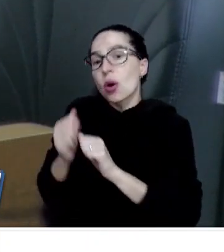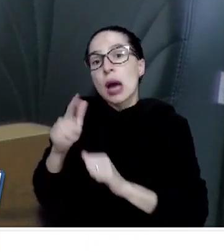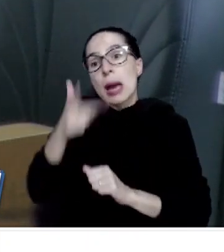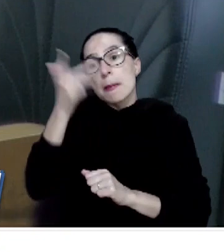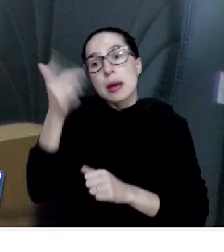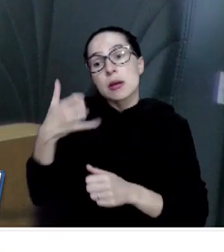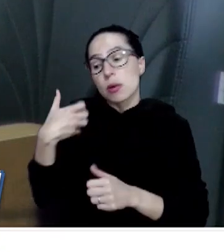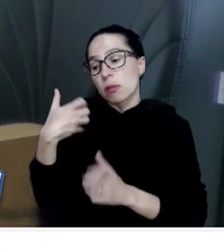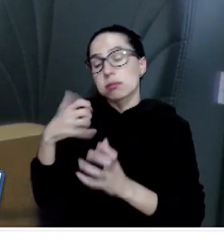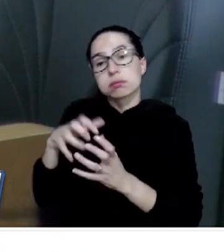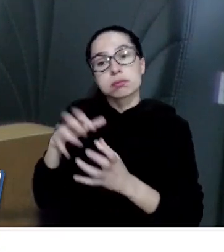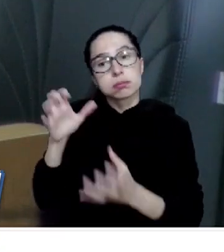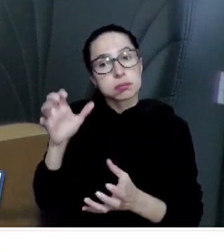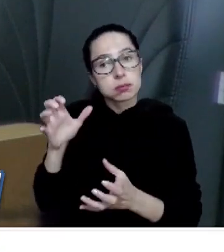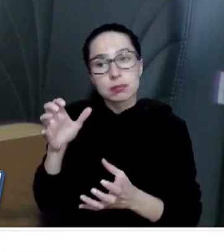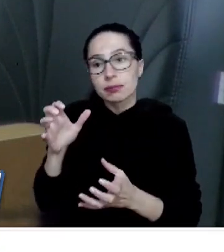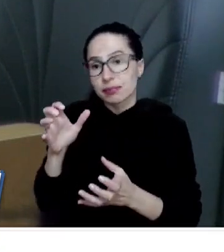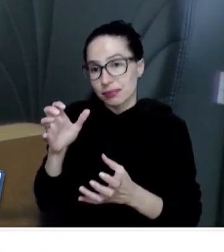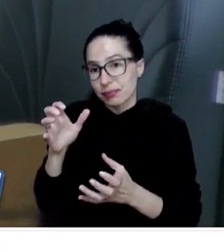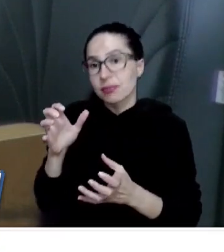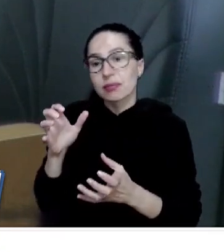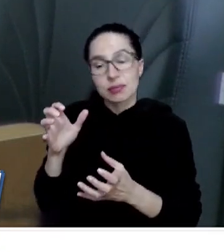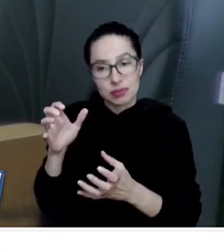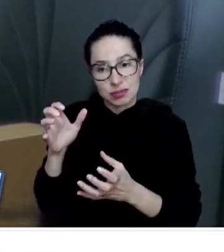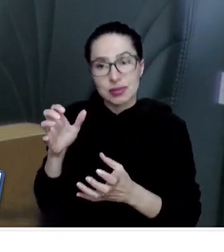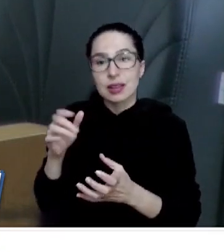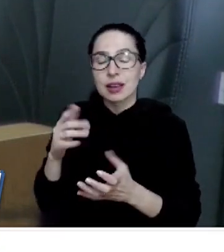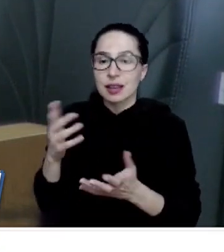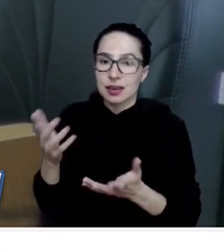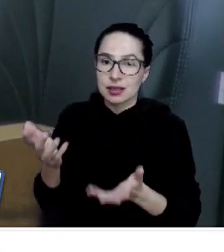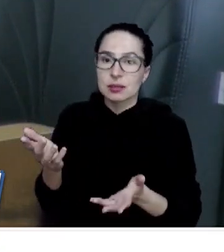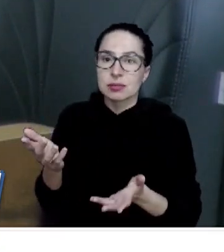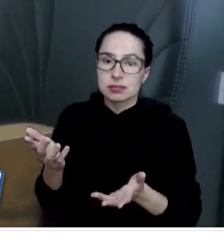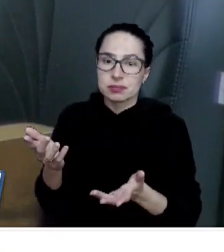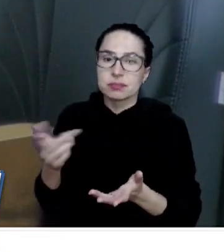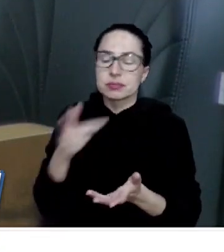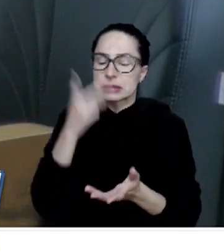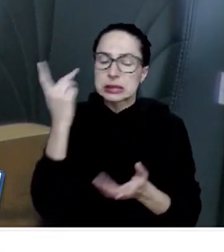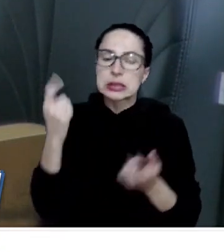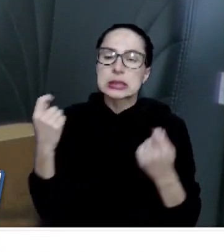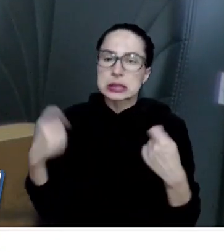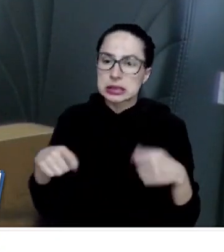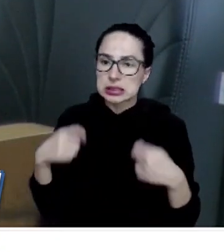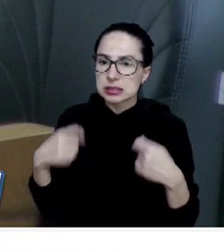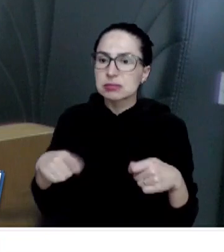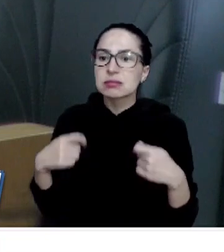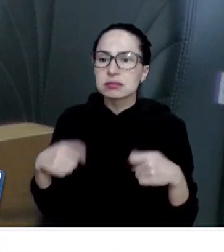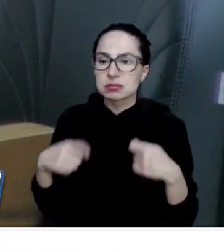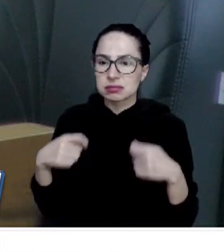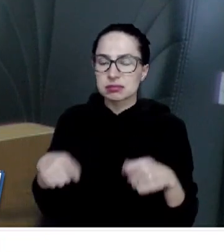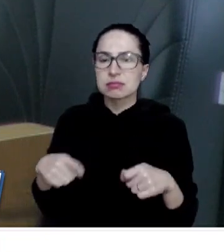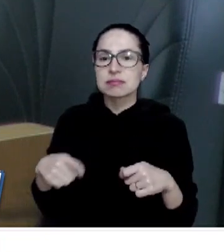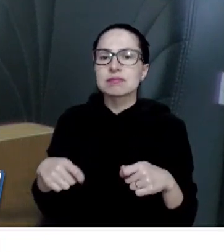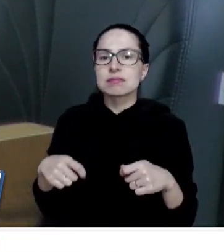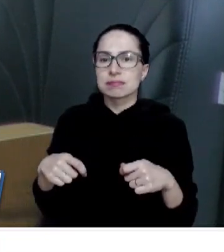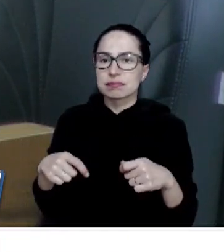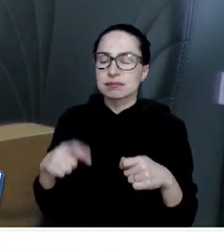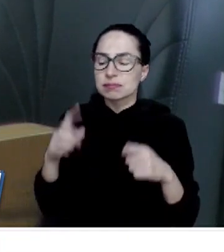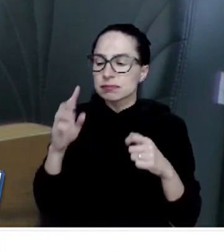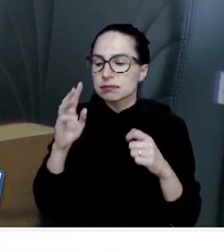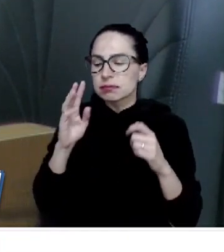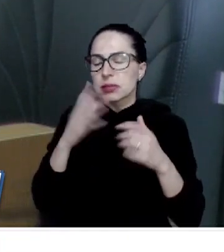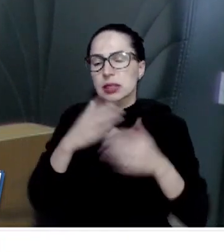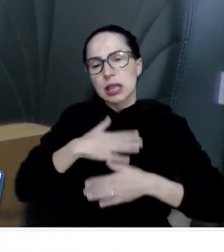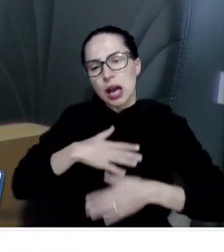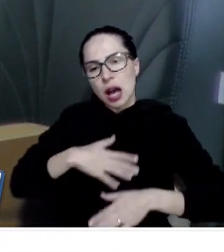de idade avançada. Então, o pessoal precisa de ter o devido descanso,